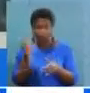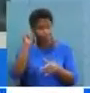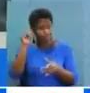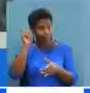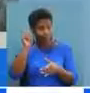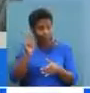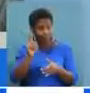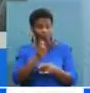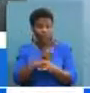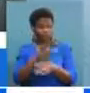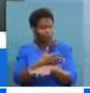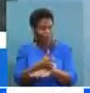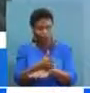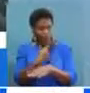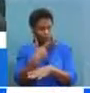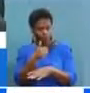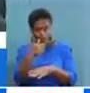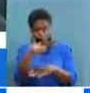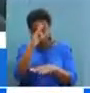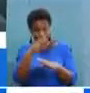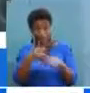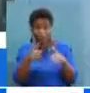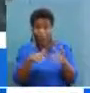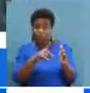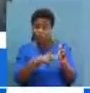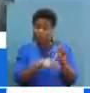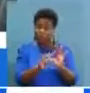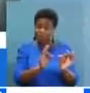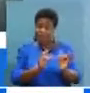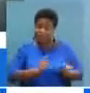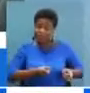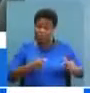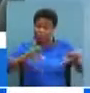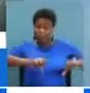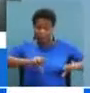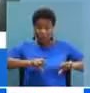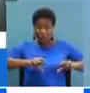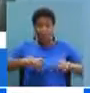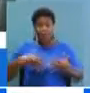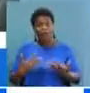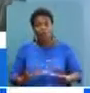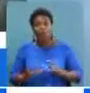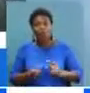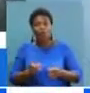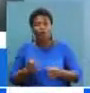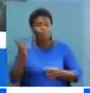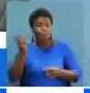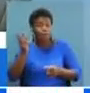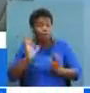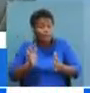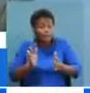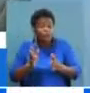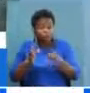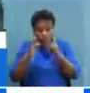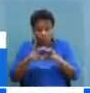estratégico. Os atrasos não deviam ter acontecido, mas o projeto foi mal montado inicialmente. Agora o que importa é encontrar a solução. Não vale a